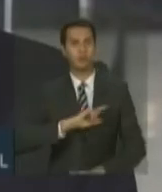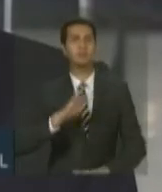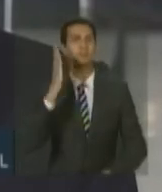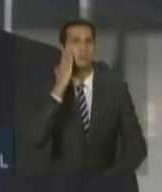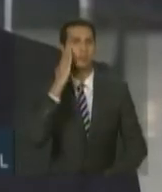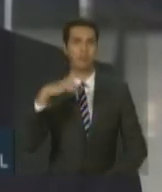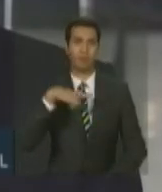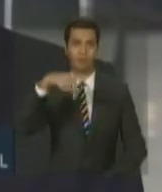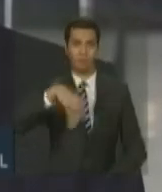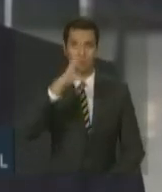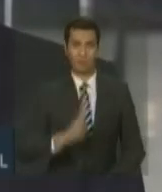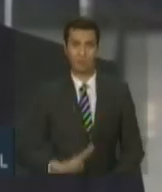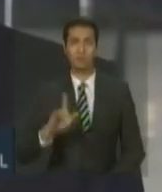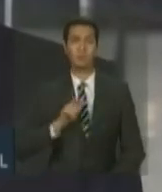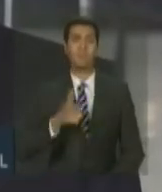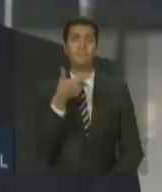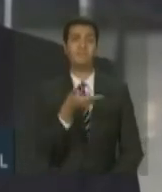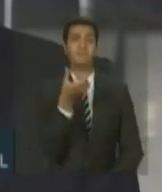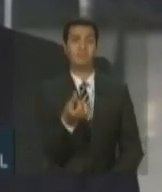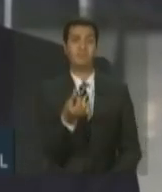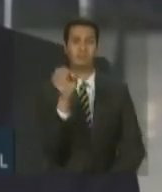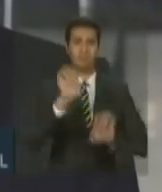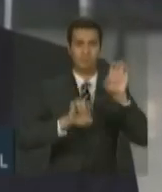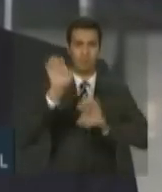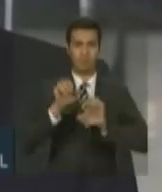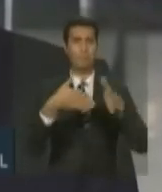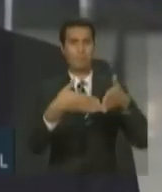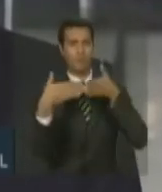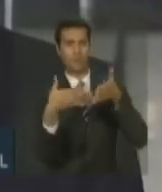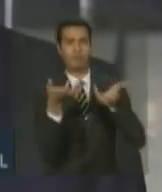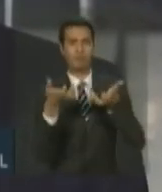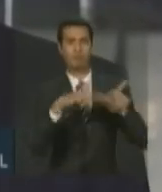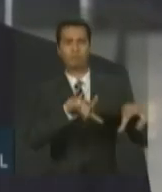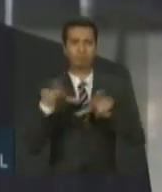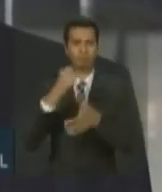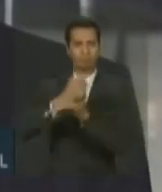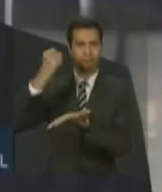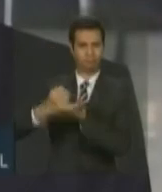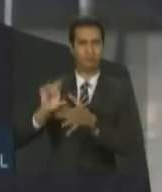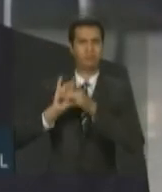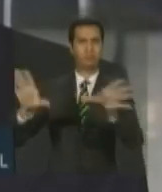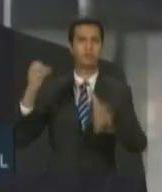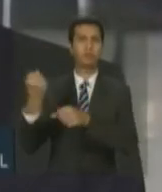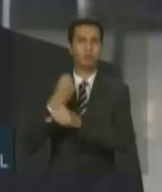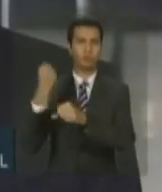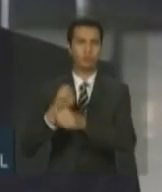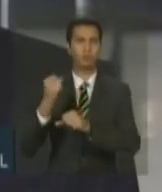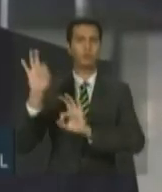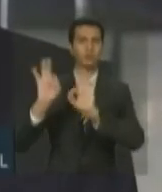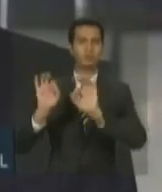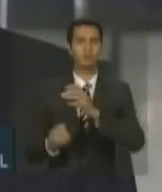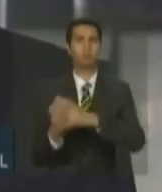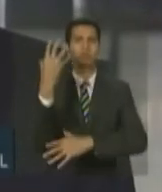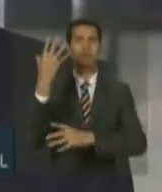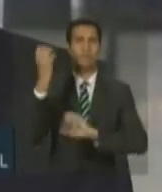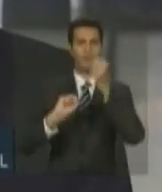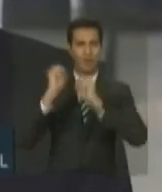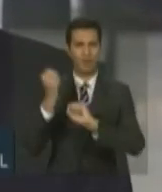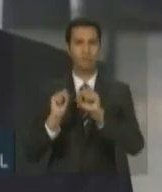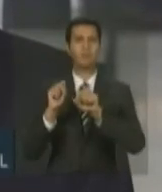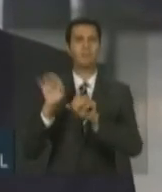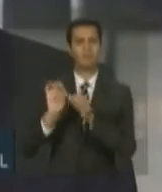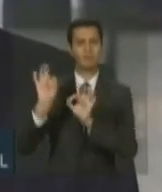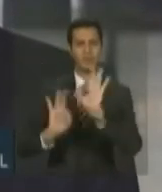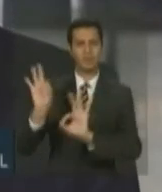no Brasil, que pediram licenciamento, tem 5 que já produziram, já disponibilizaram no mercado, e outras o farão